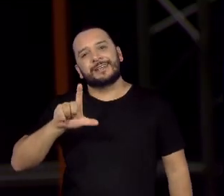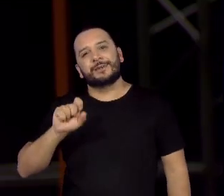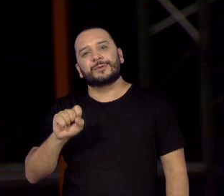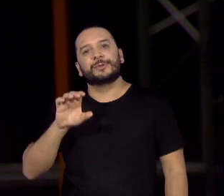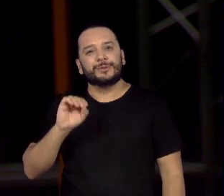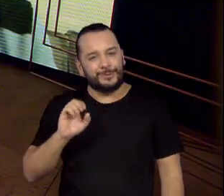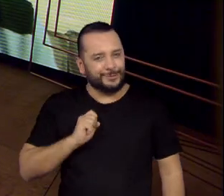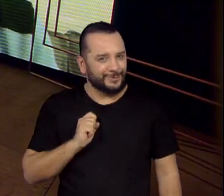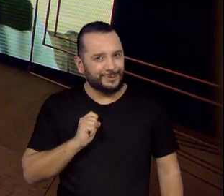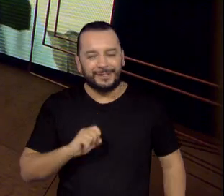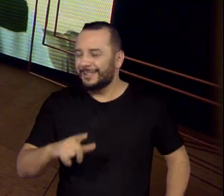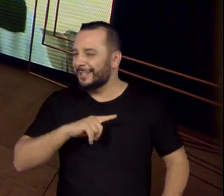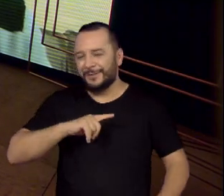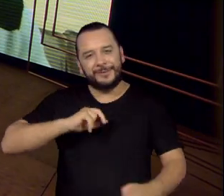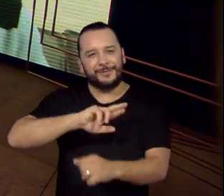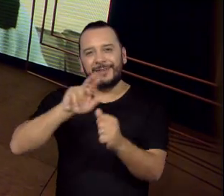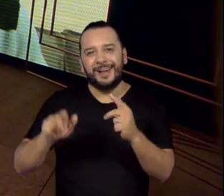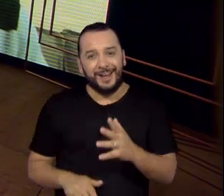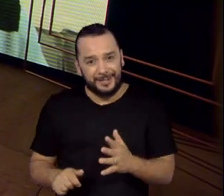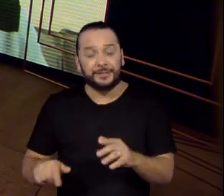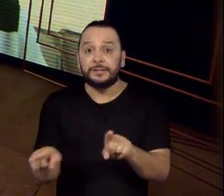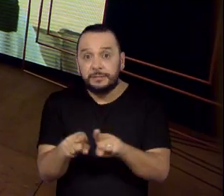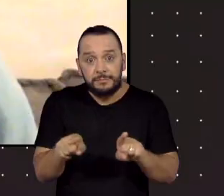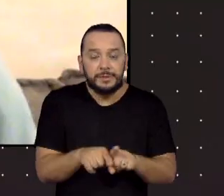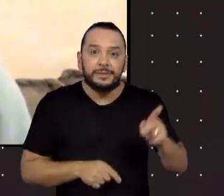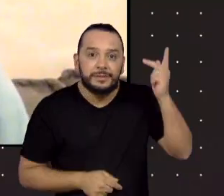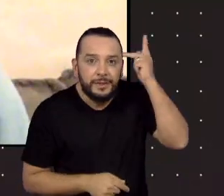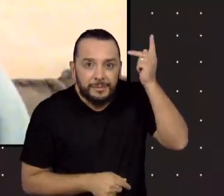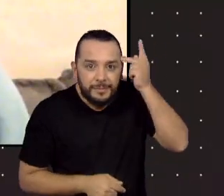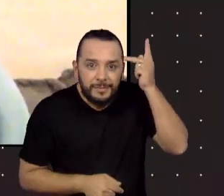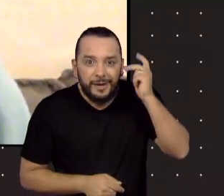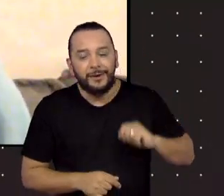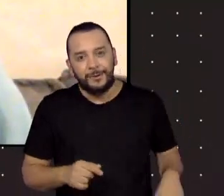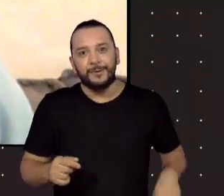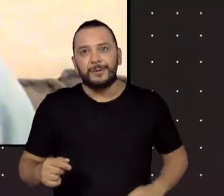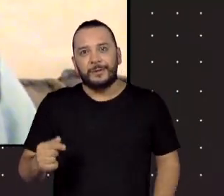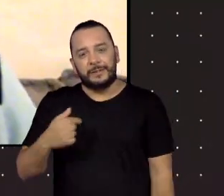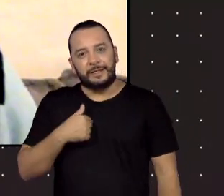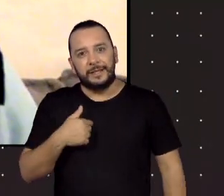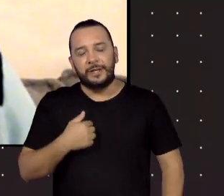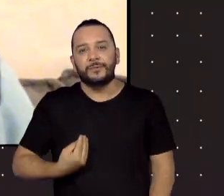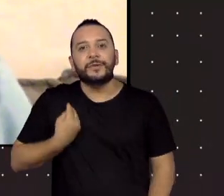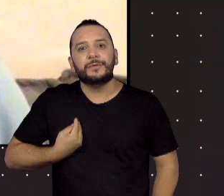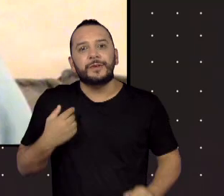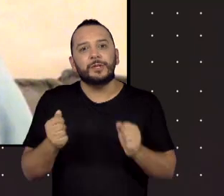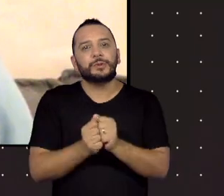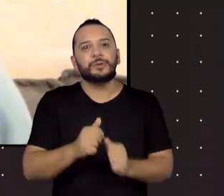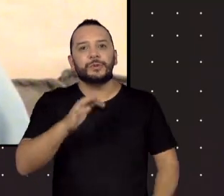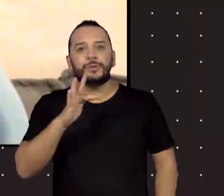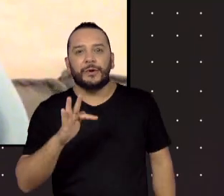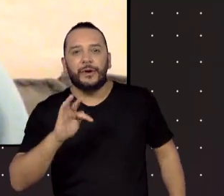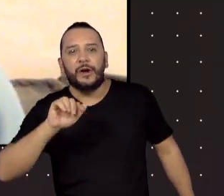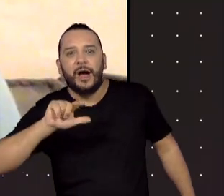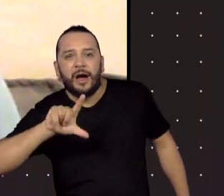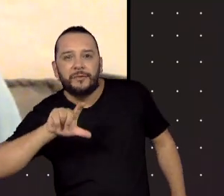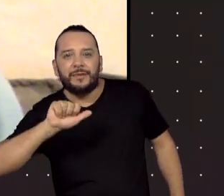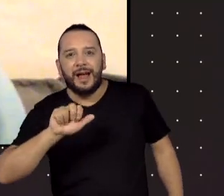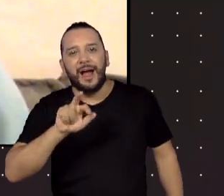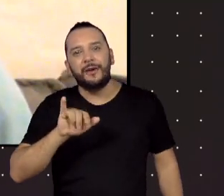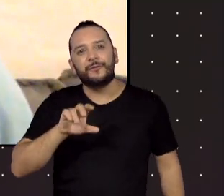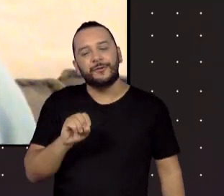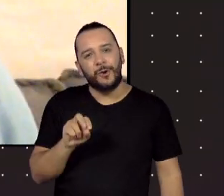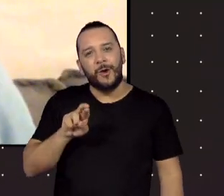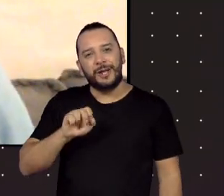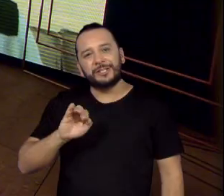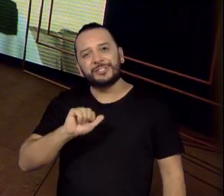E vários, e depois em São Paulo, sendo jornalista, eu convivia com Flávio Rangel, eu convivia